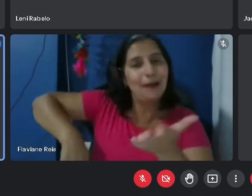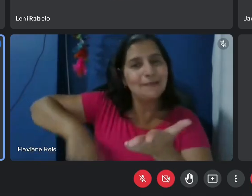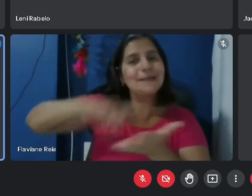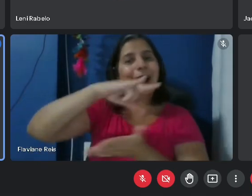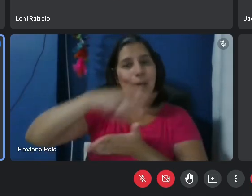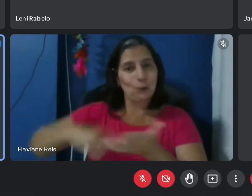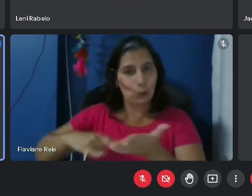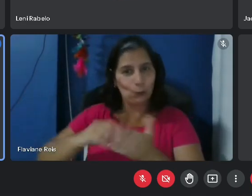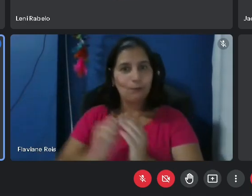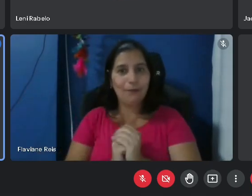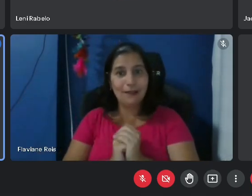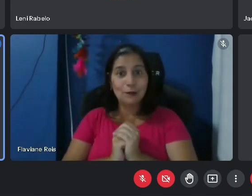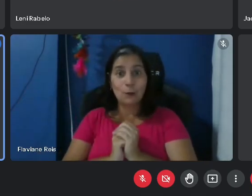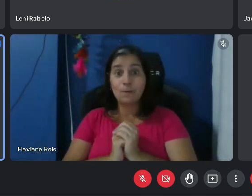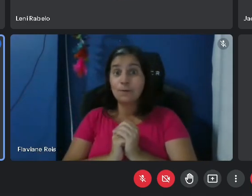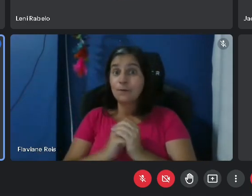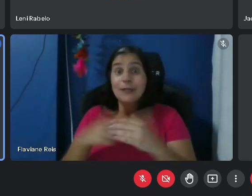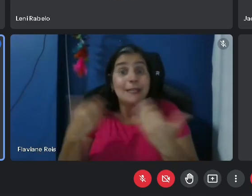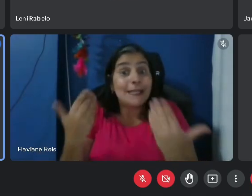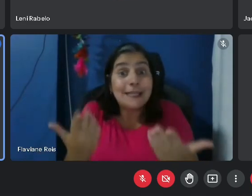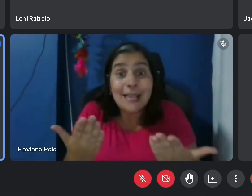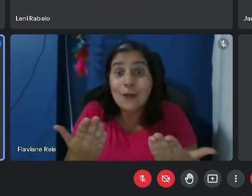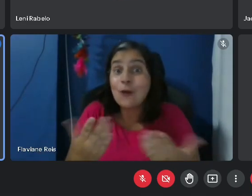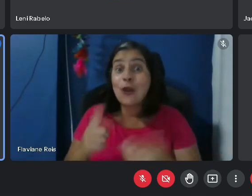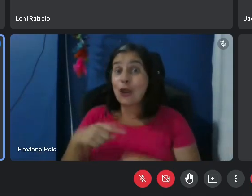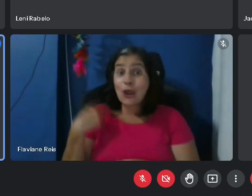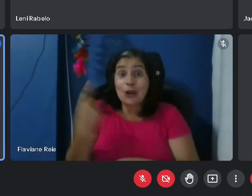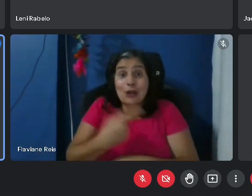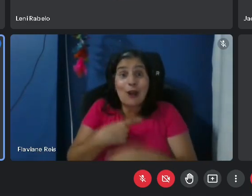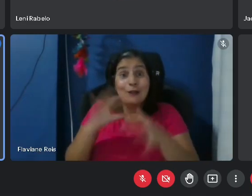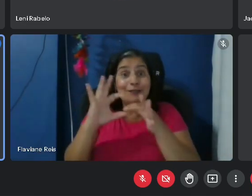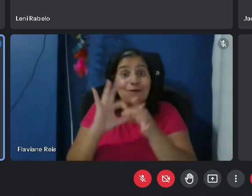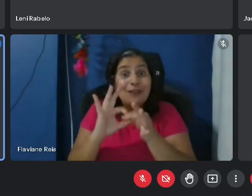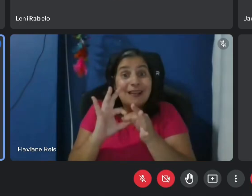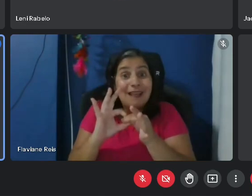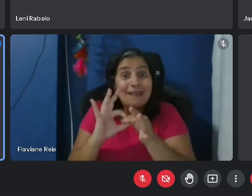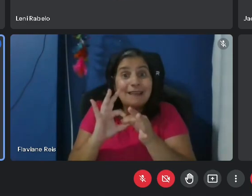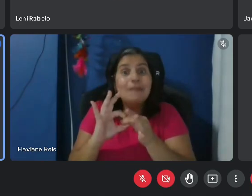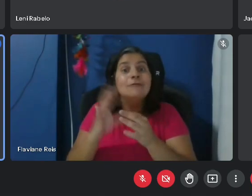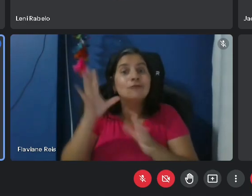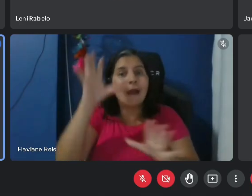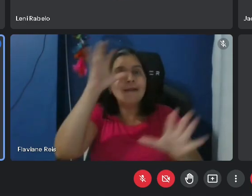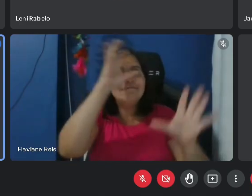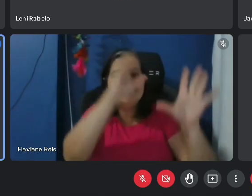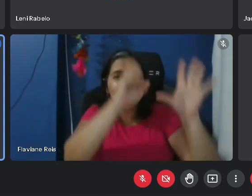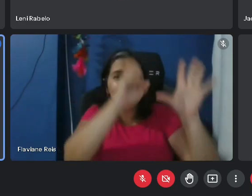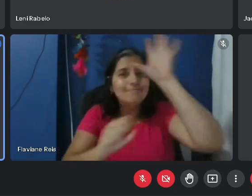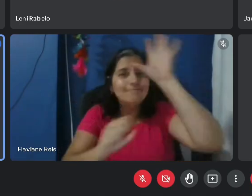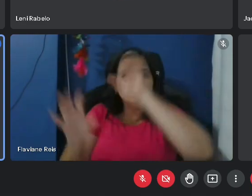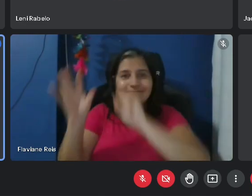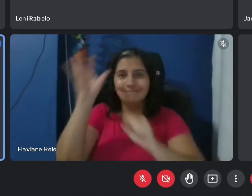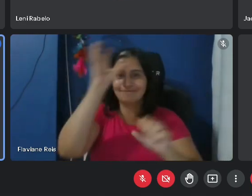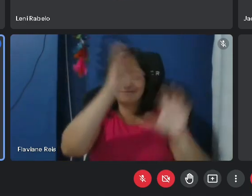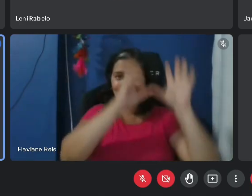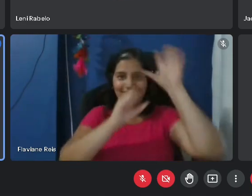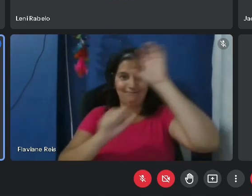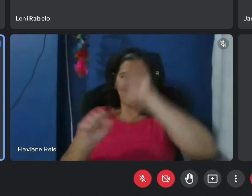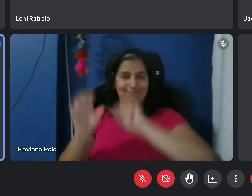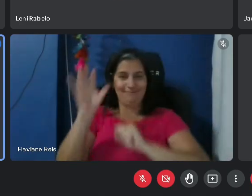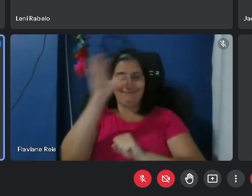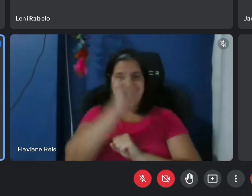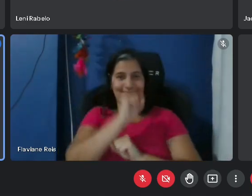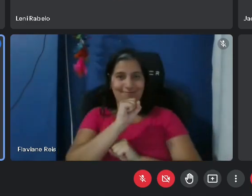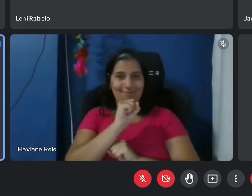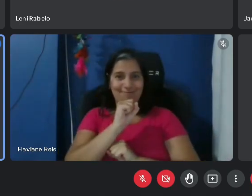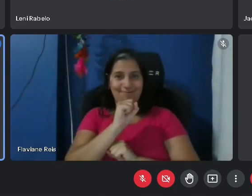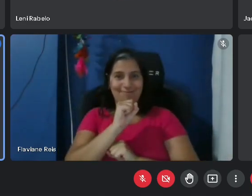para o caminho do executivo, para que haja sanção desse documento. Então, nós precisamos estar unidos, sim, e